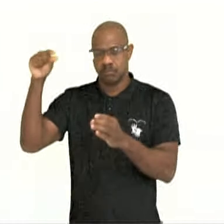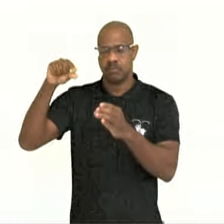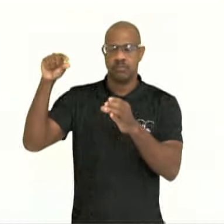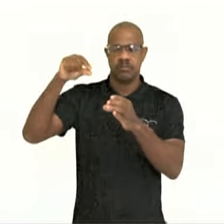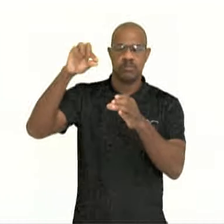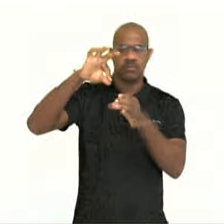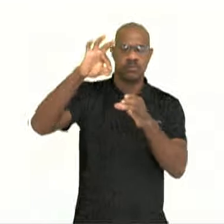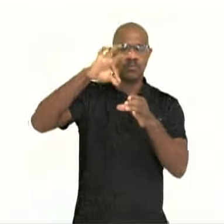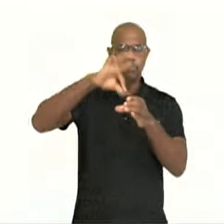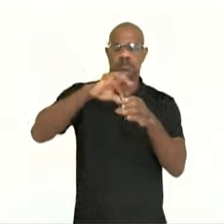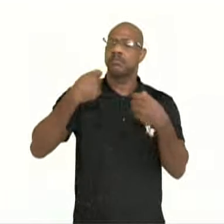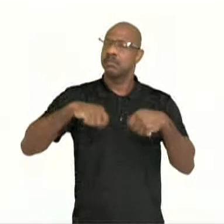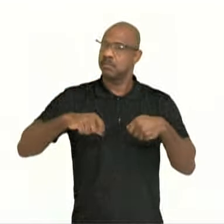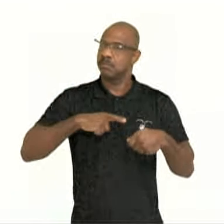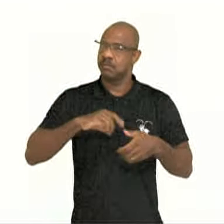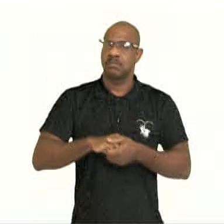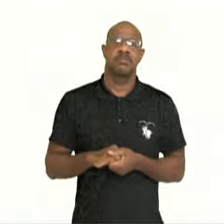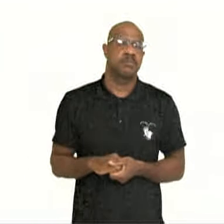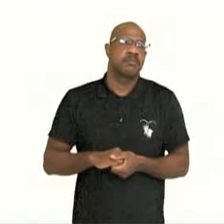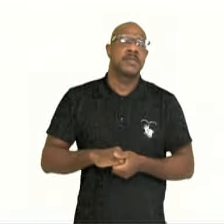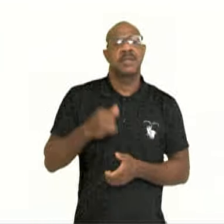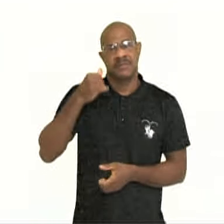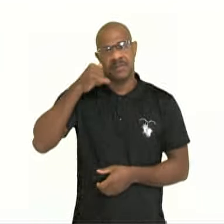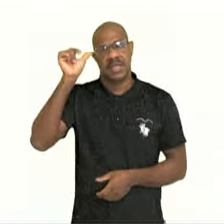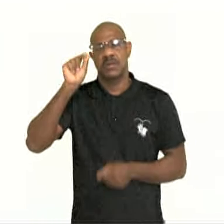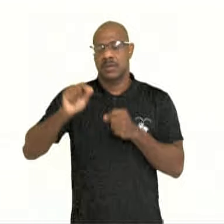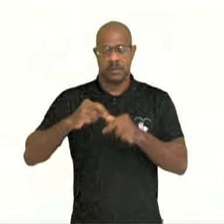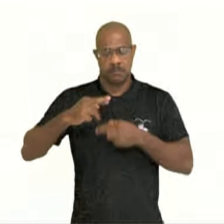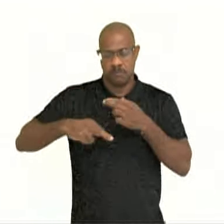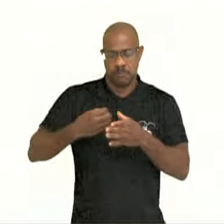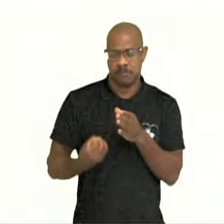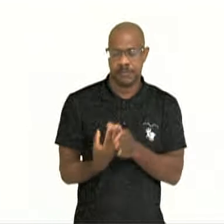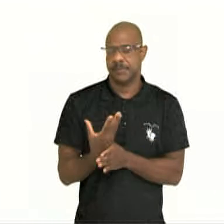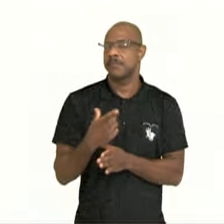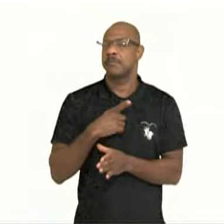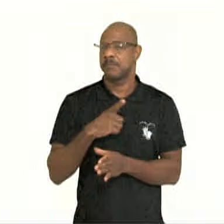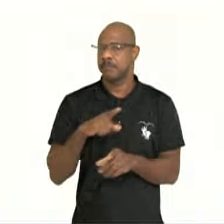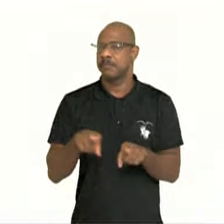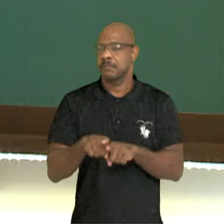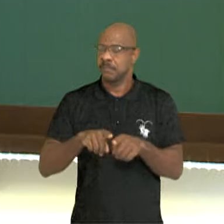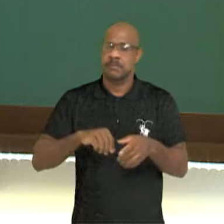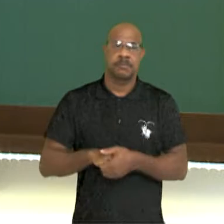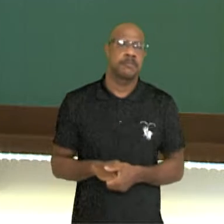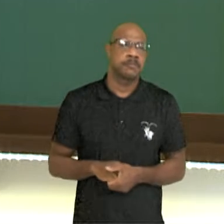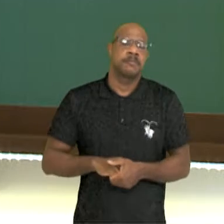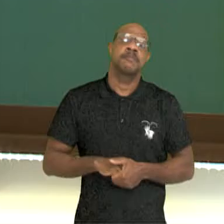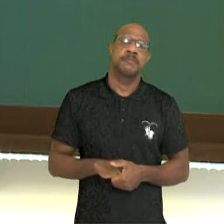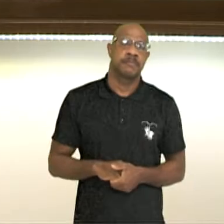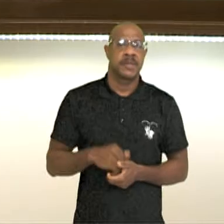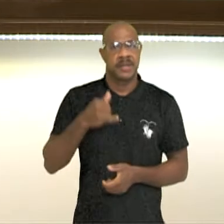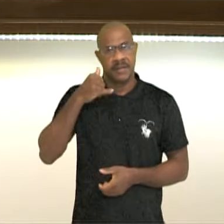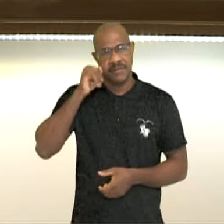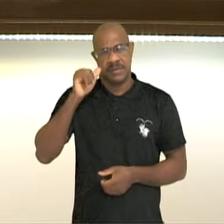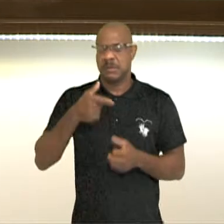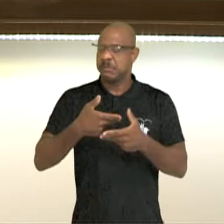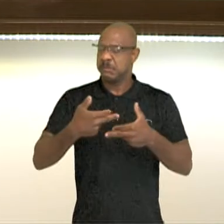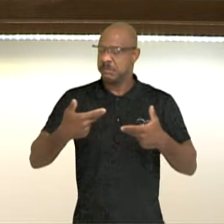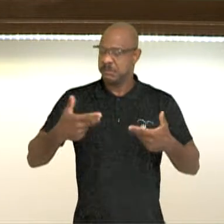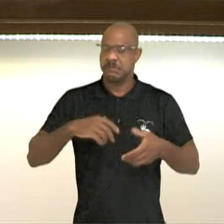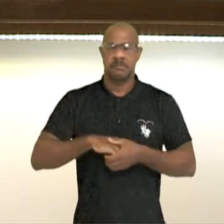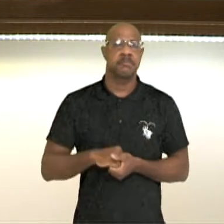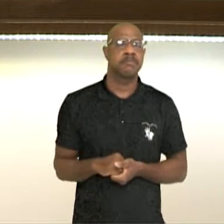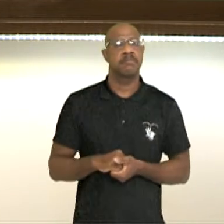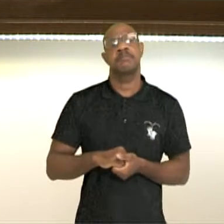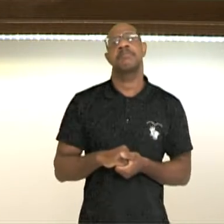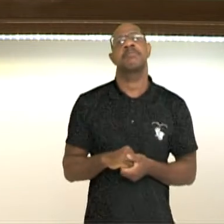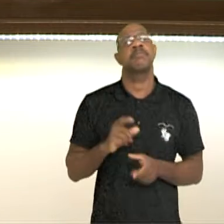e isso afetaria a reprodução delas. Então, os insetos são importantes neste processo. Vale ressaltar aqui também, quando estávamos